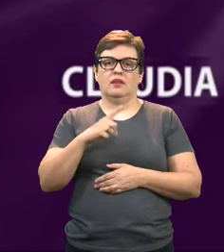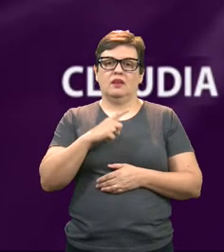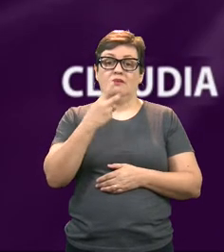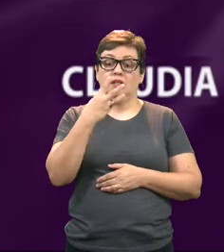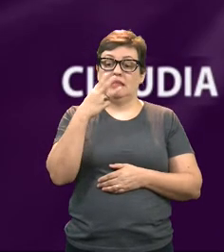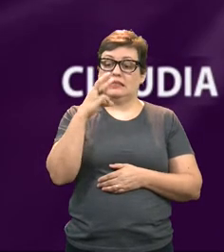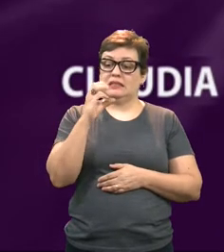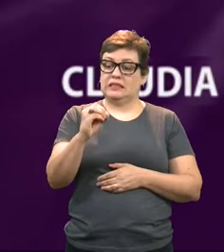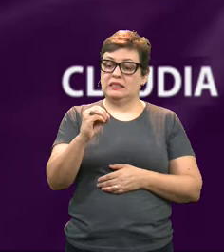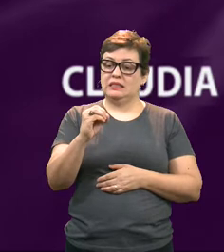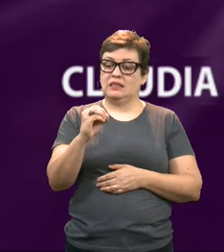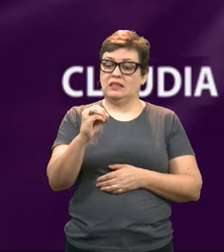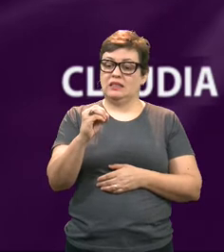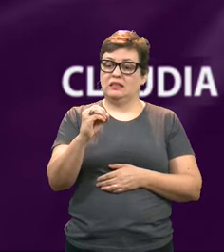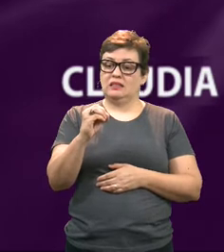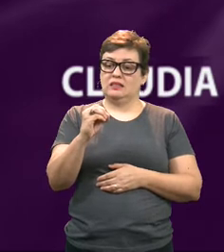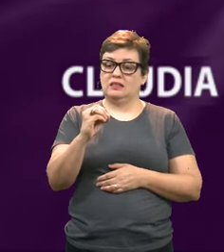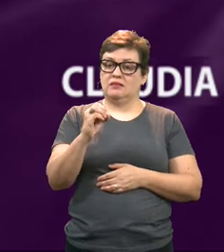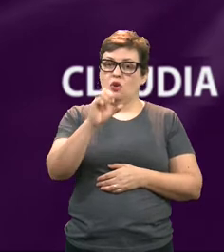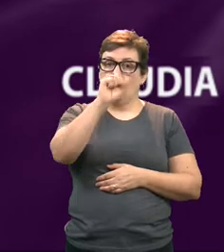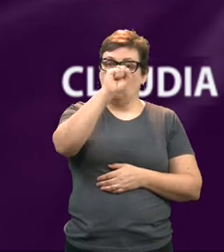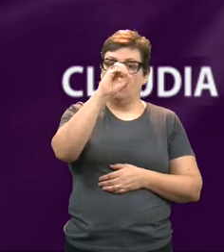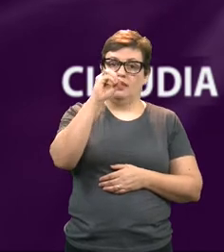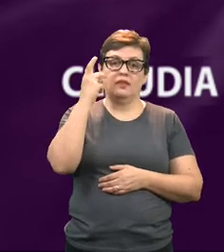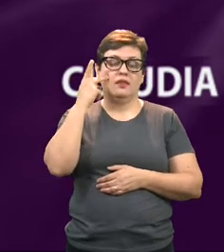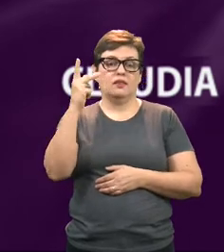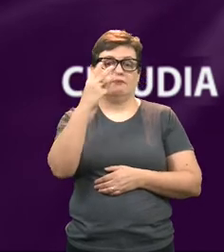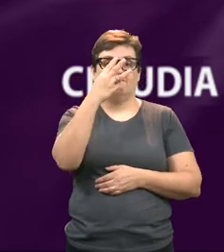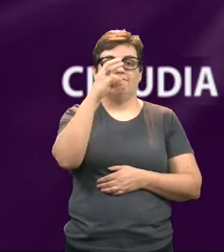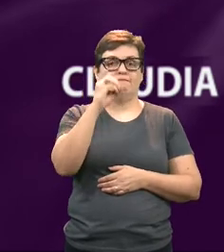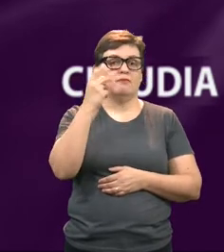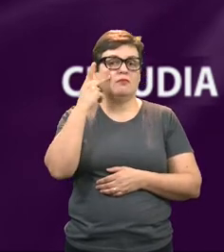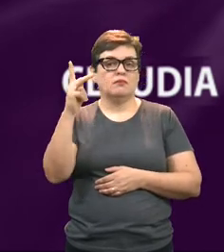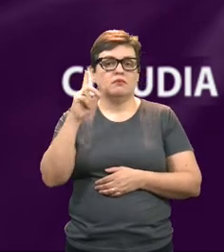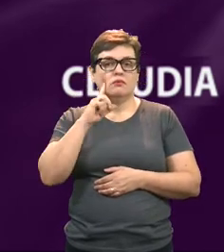crises convulsivas, de 80 para 30 por dia.